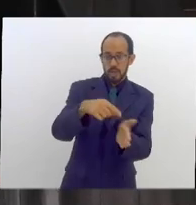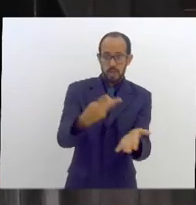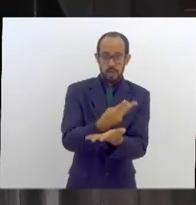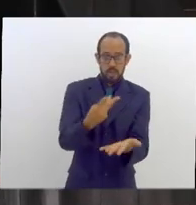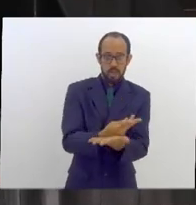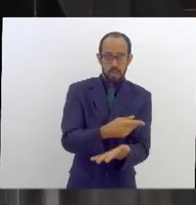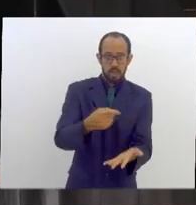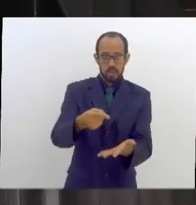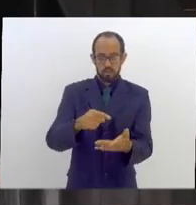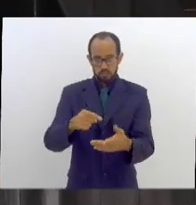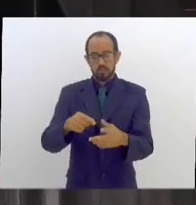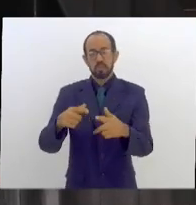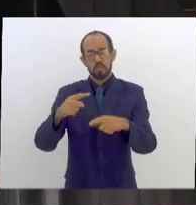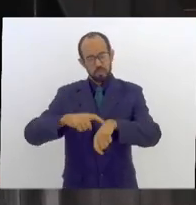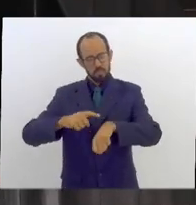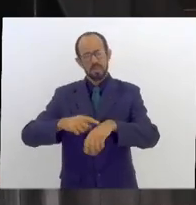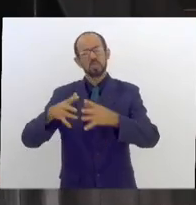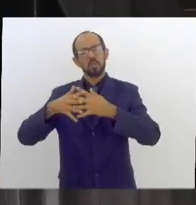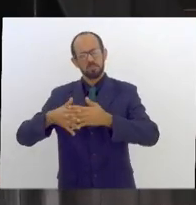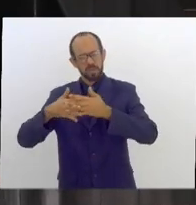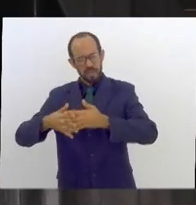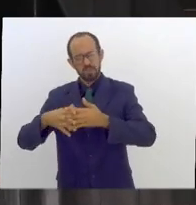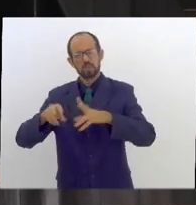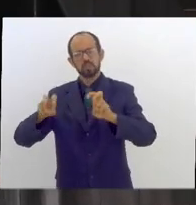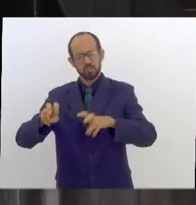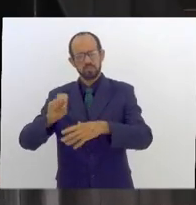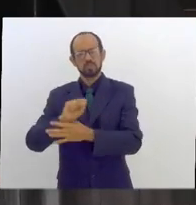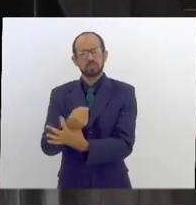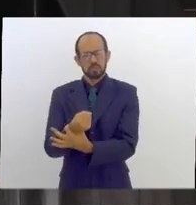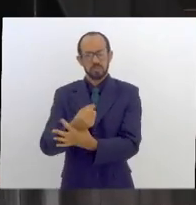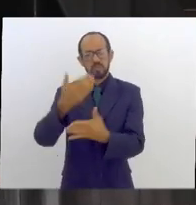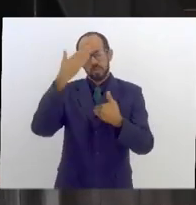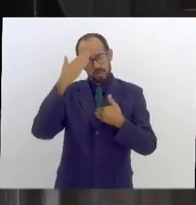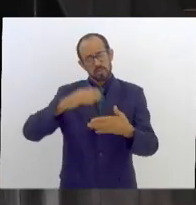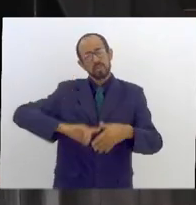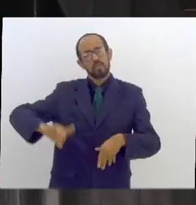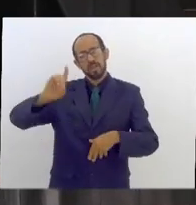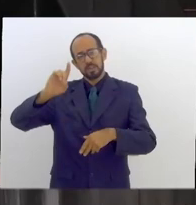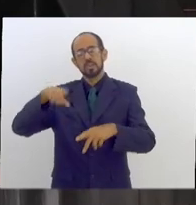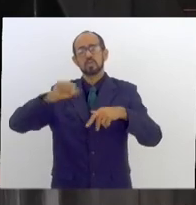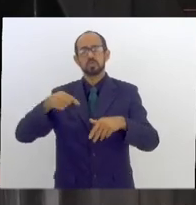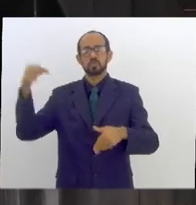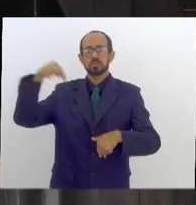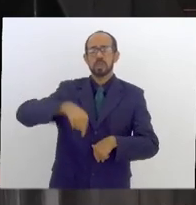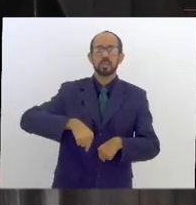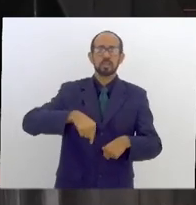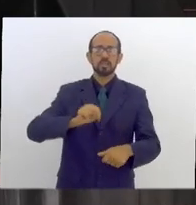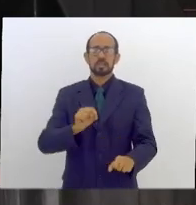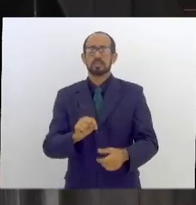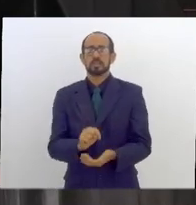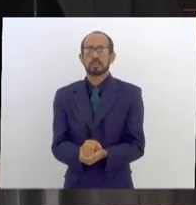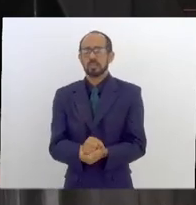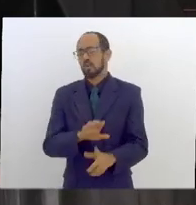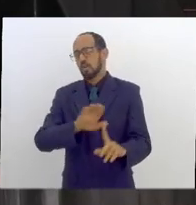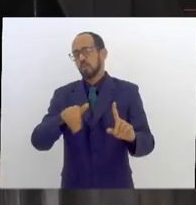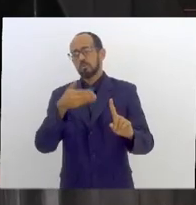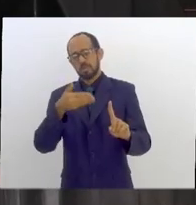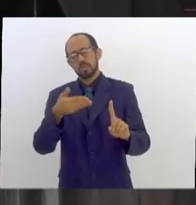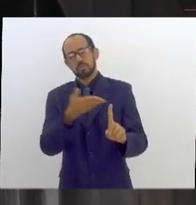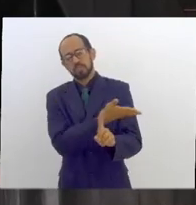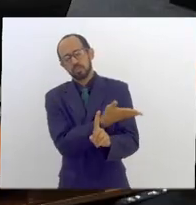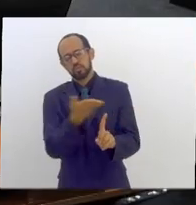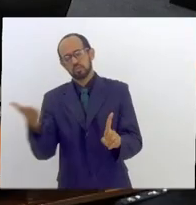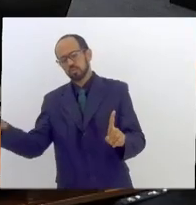segurança. Então, quero dizer aos senhores a gratidão a Deus de poder estar aqui homenageando os